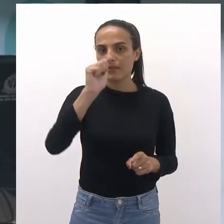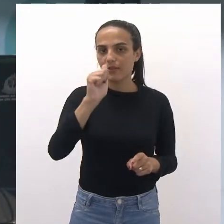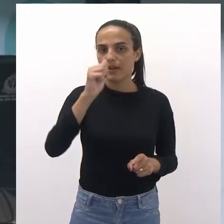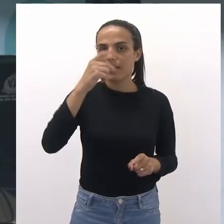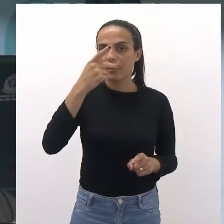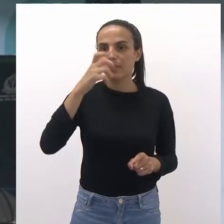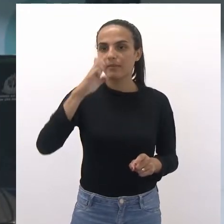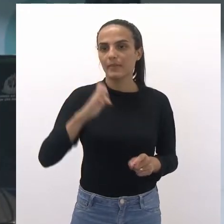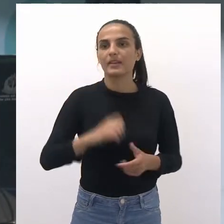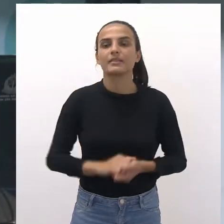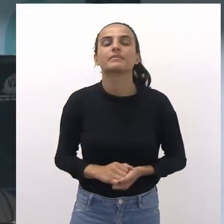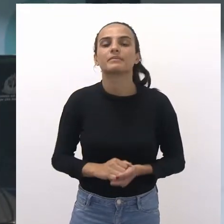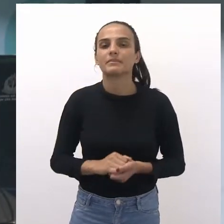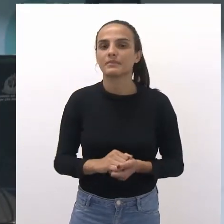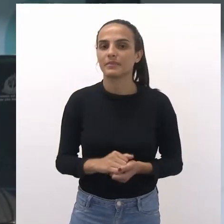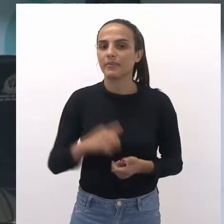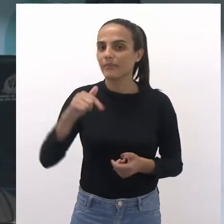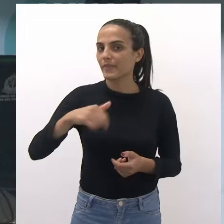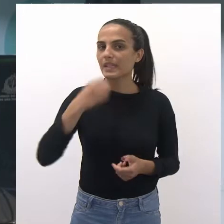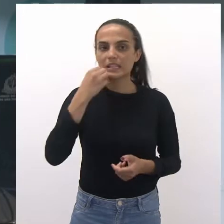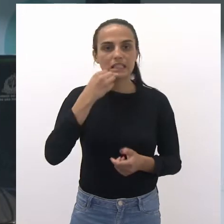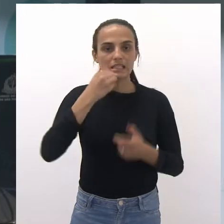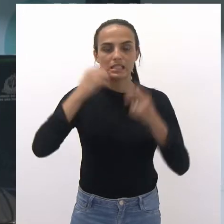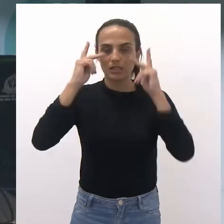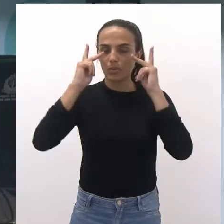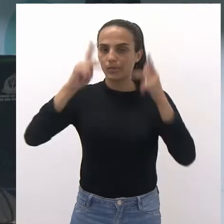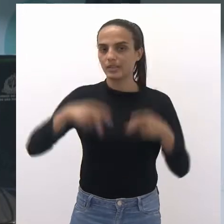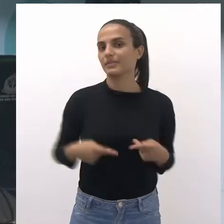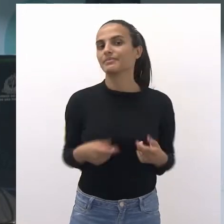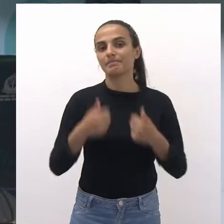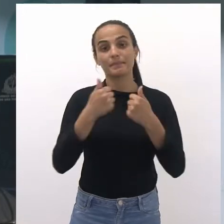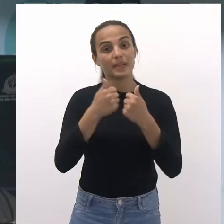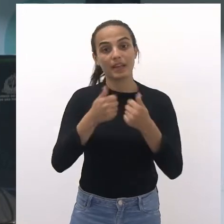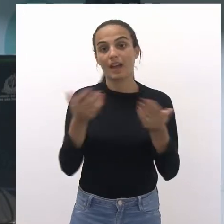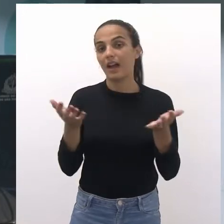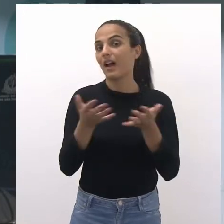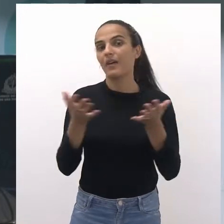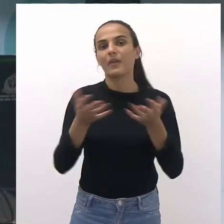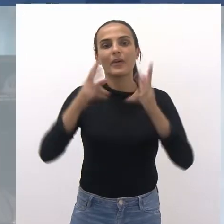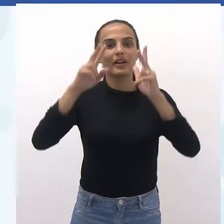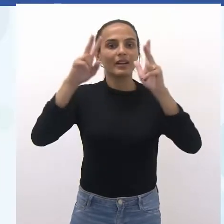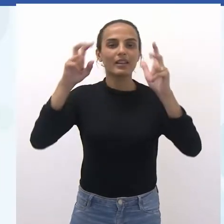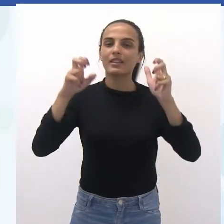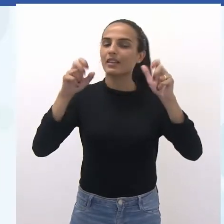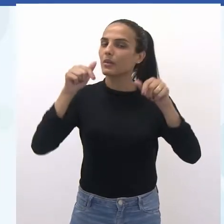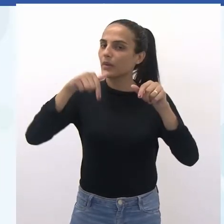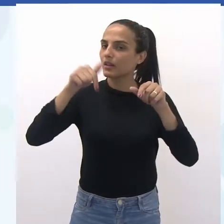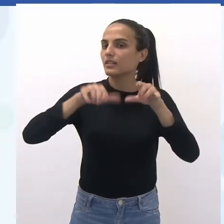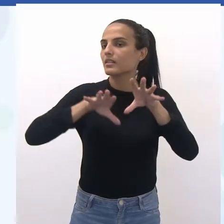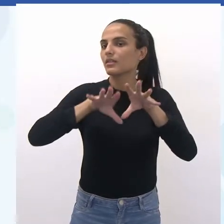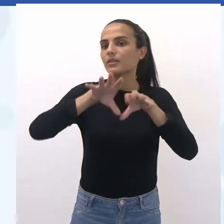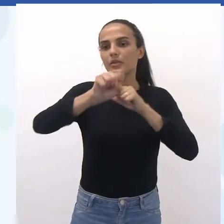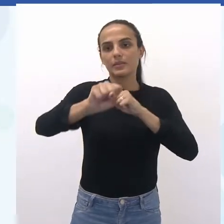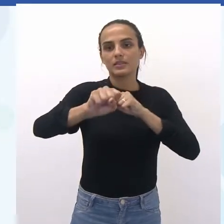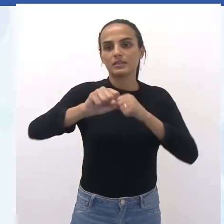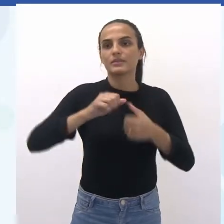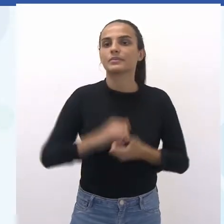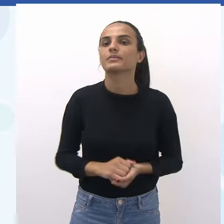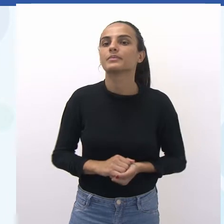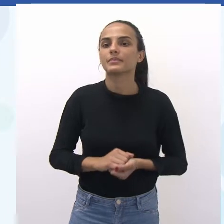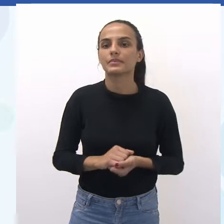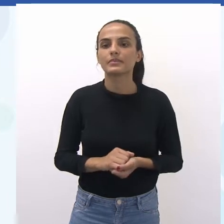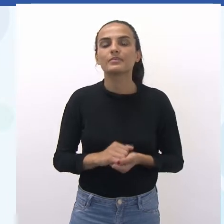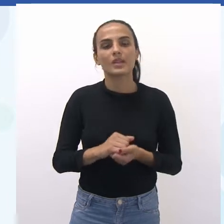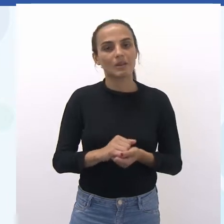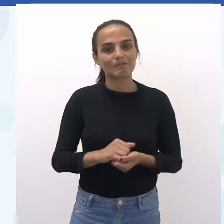Humanas. Bem, dando sequência, então vamos agora ao tema desta formação. Hoje nós vamos falar de um